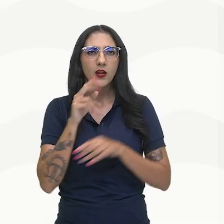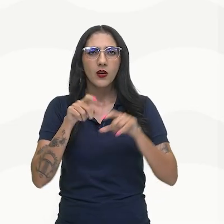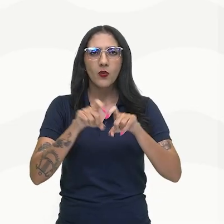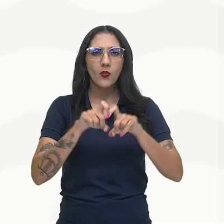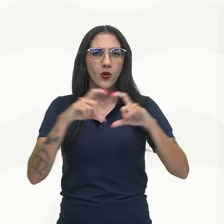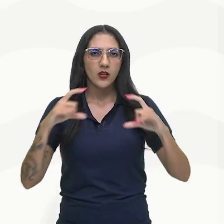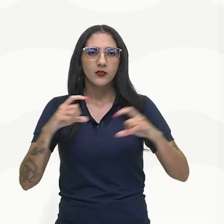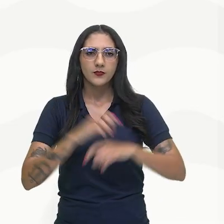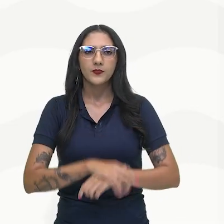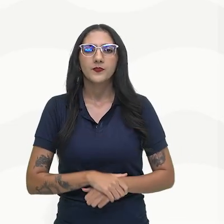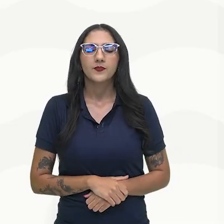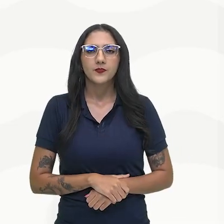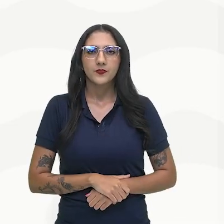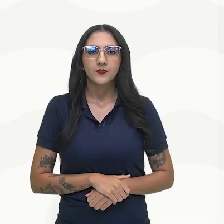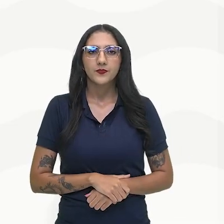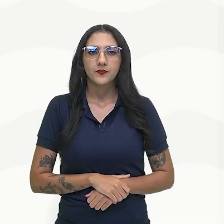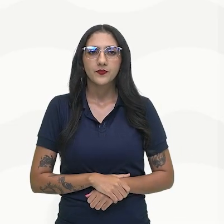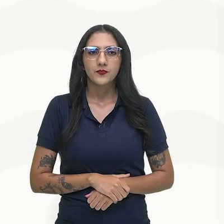média?